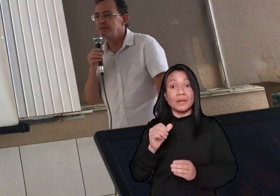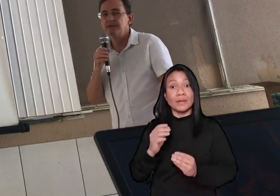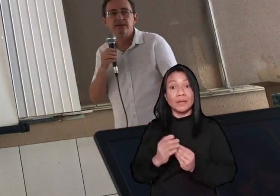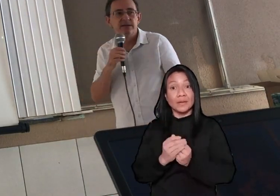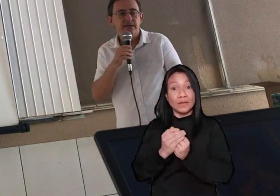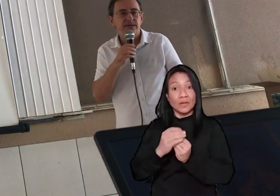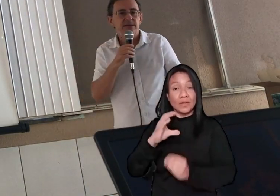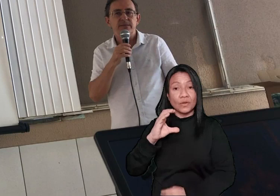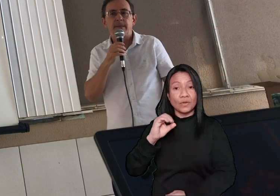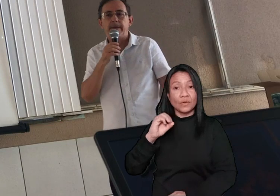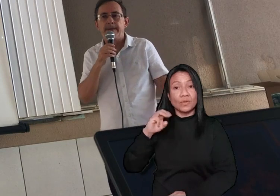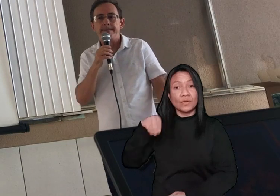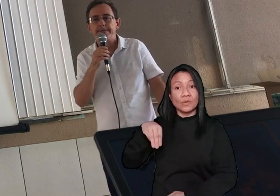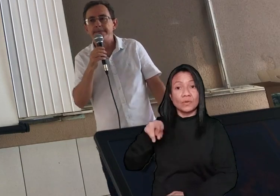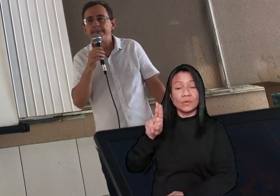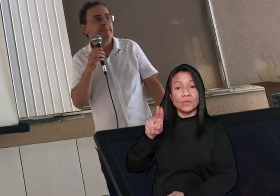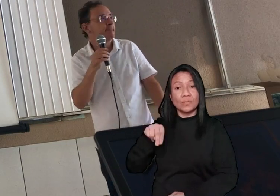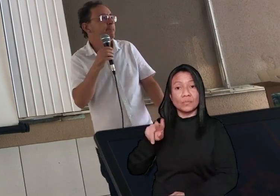Junques.